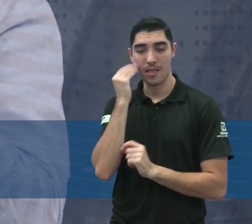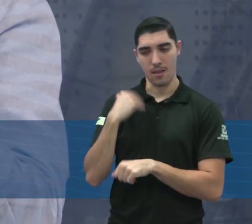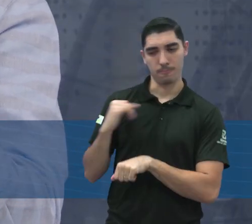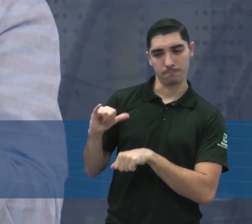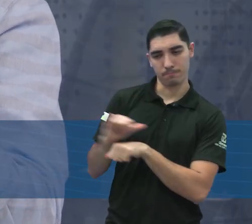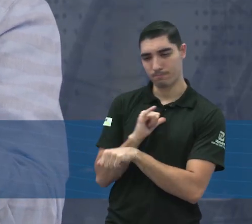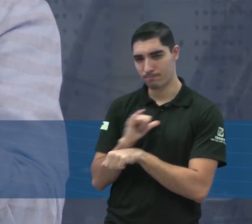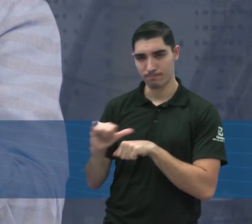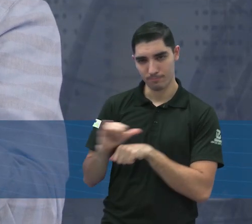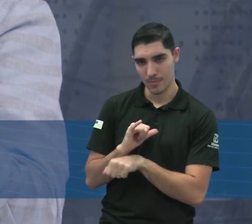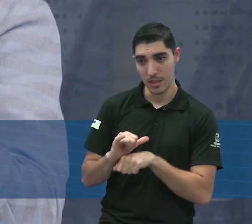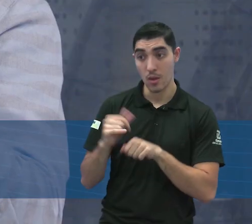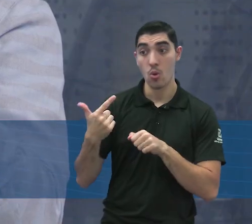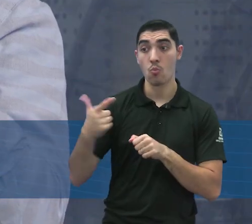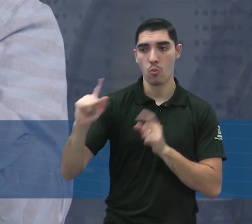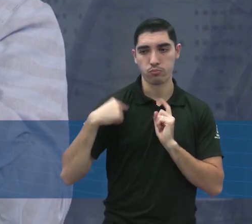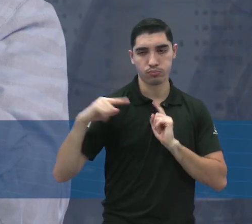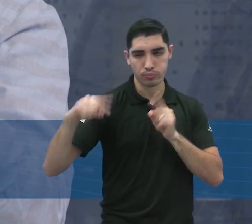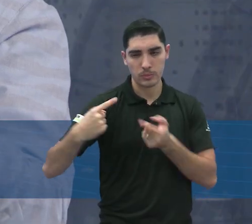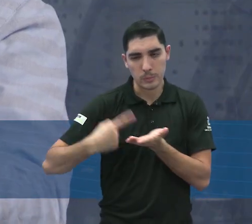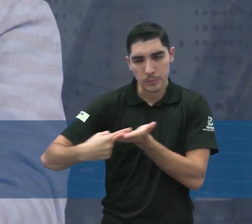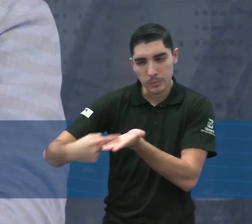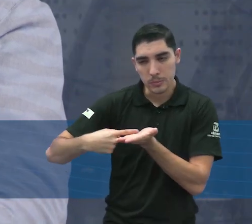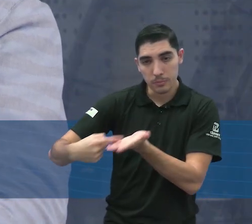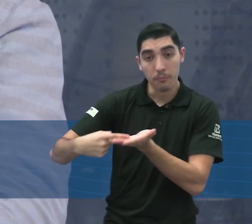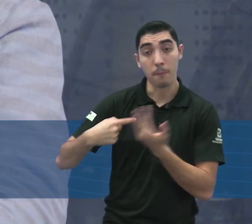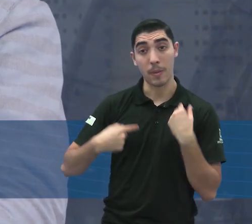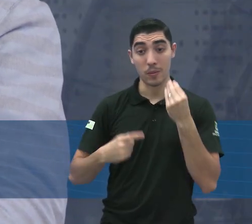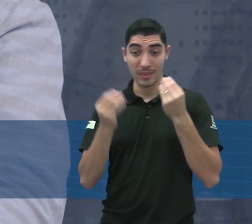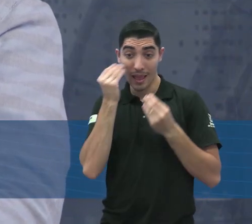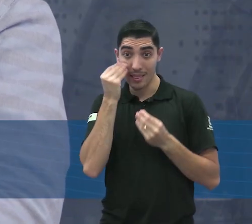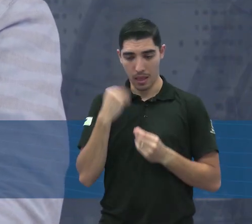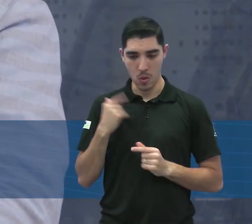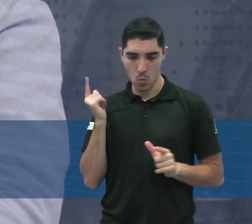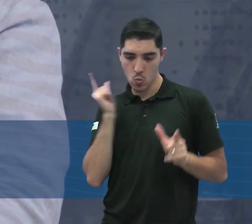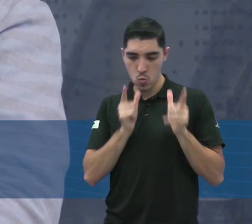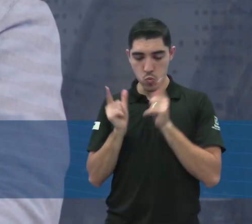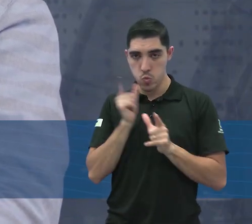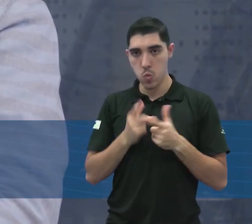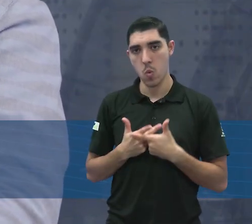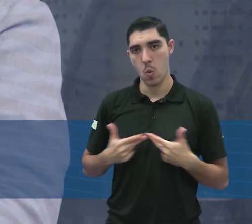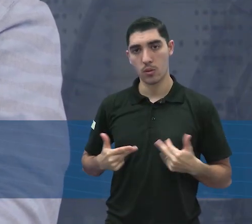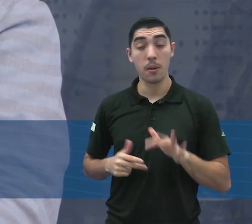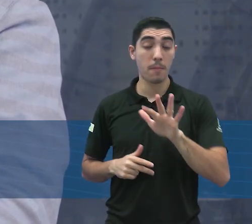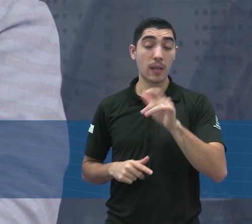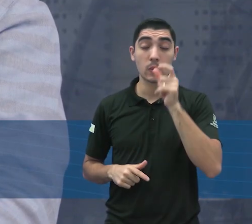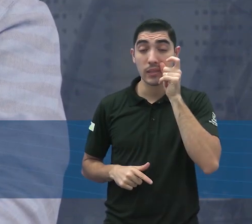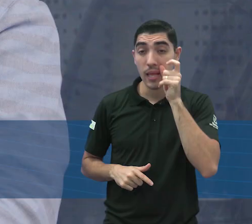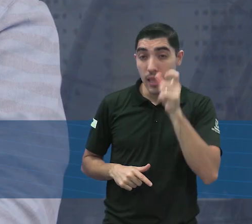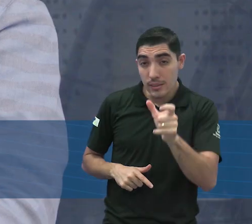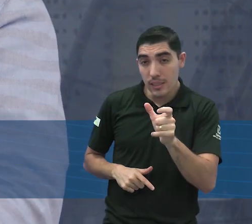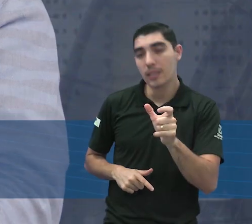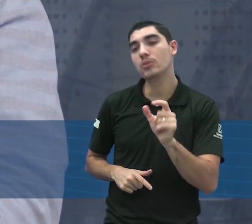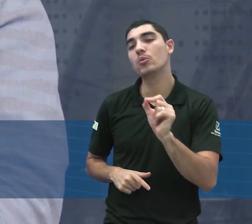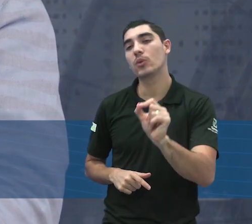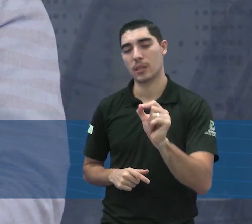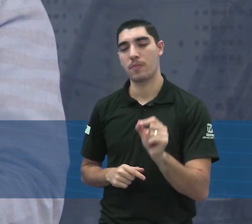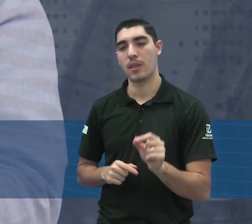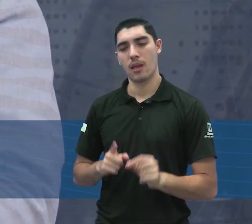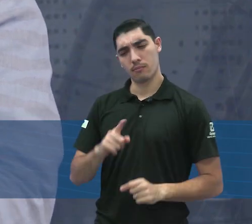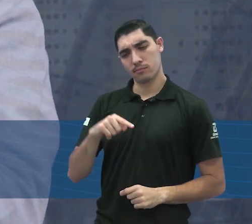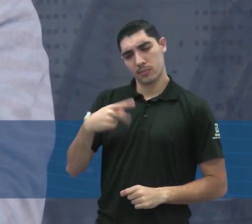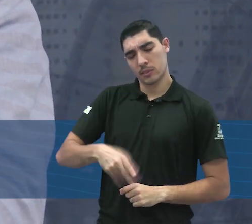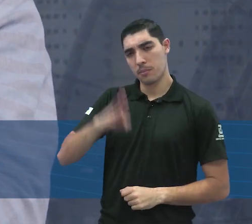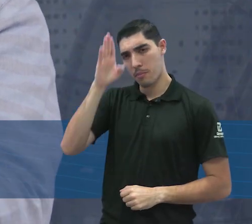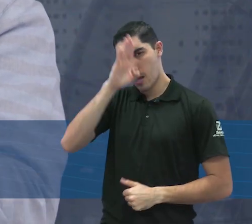pessoa com quem você está negociando para obter o máximo de benefícios possíveis. E eu acho que é interessante também a gente, como somos um país